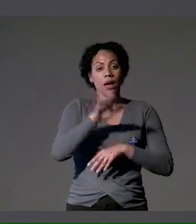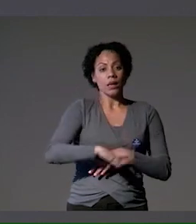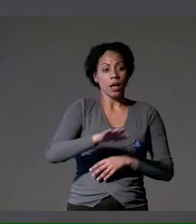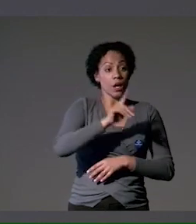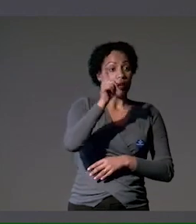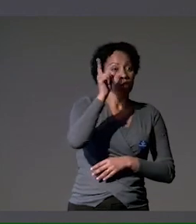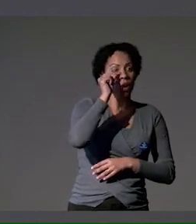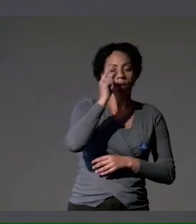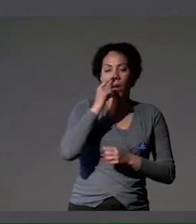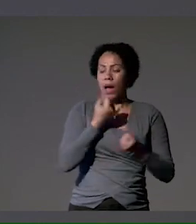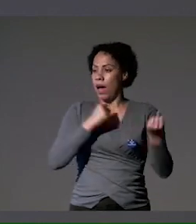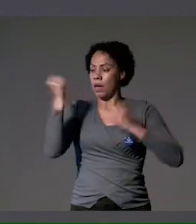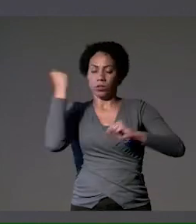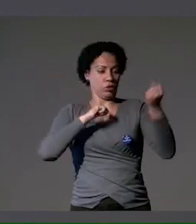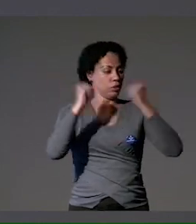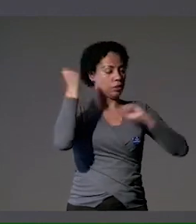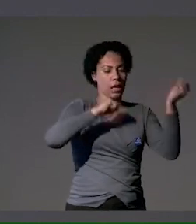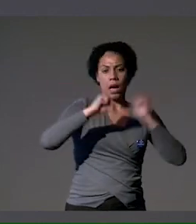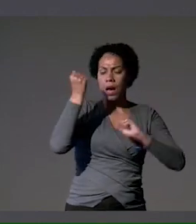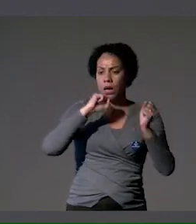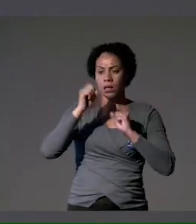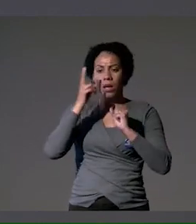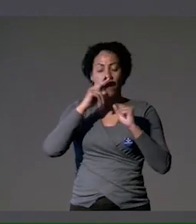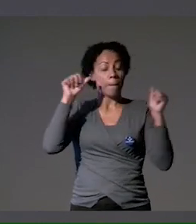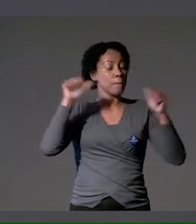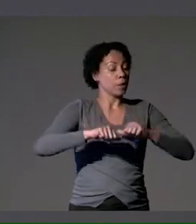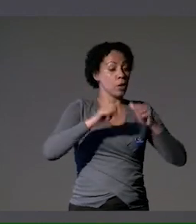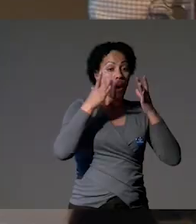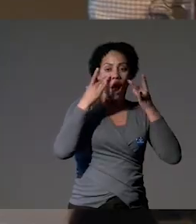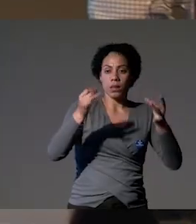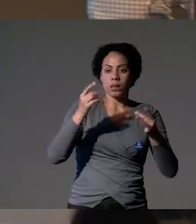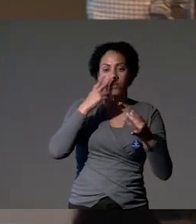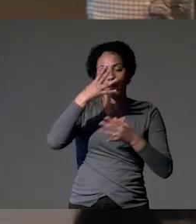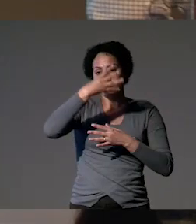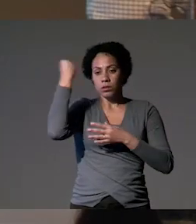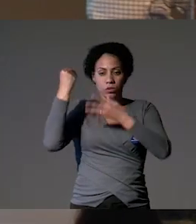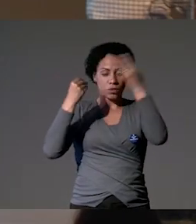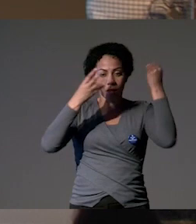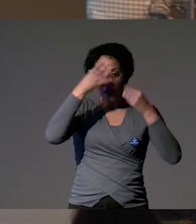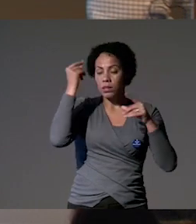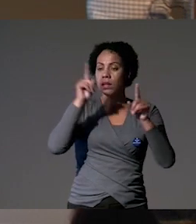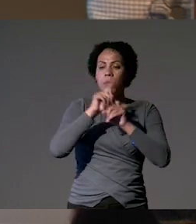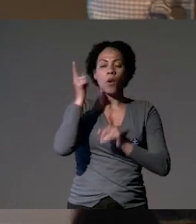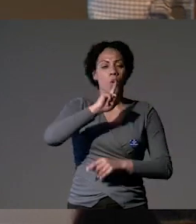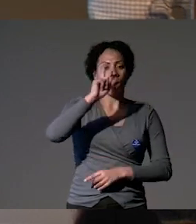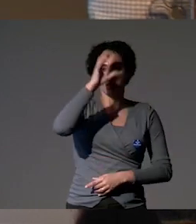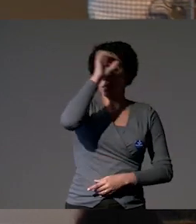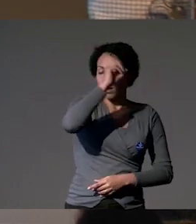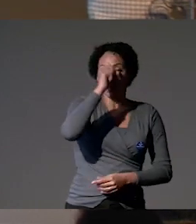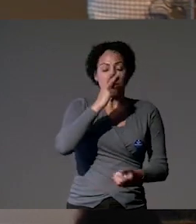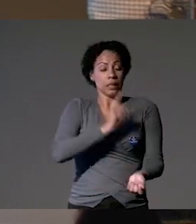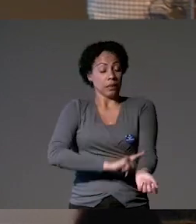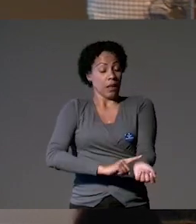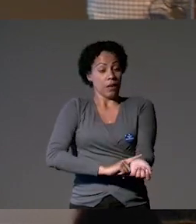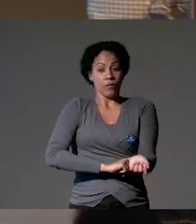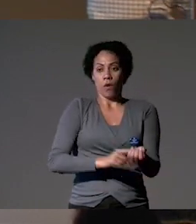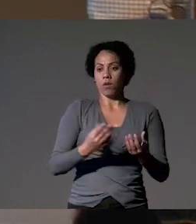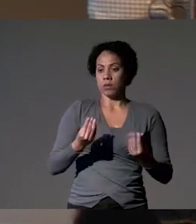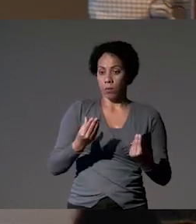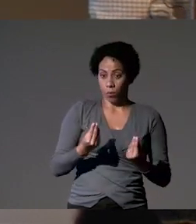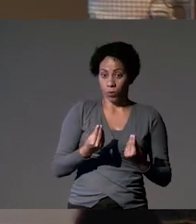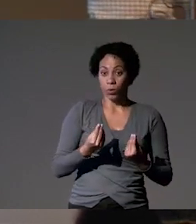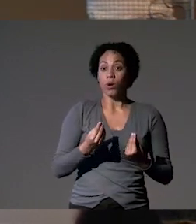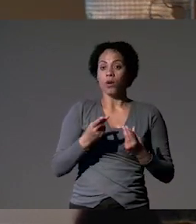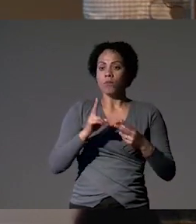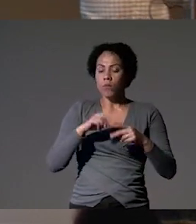agitadas, inquietas, costuma piorar a atenção, a memória, a aprendizagem, a irritabilidade piora muito.